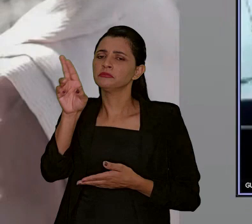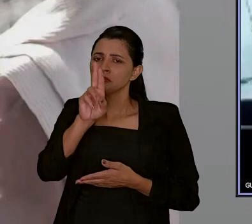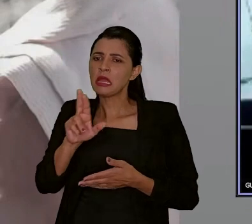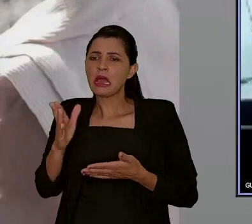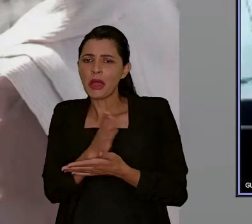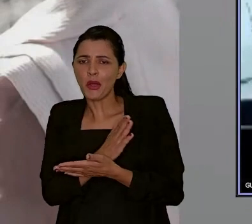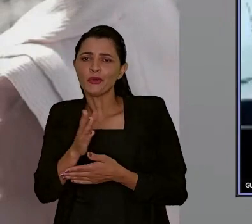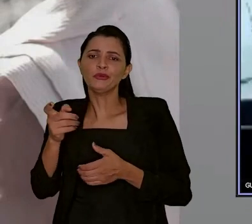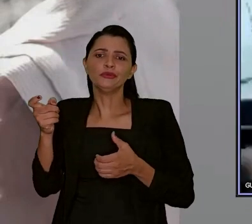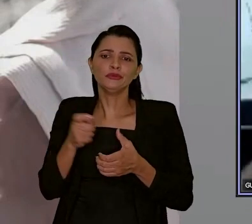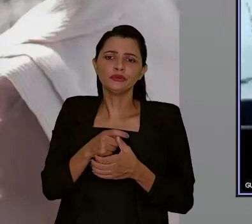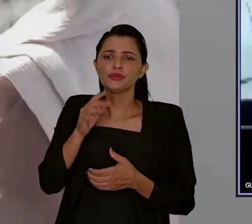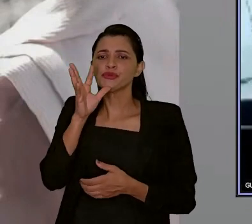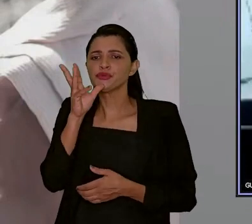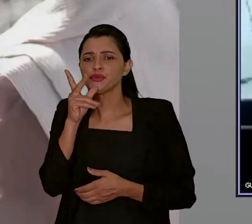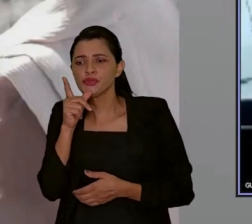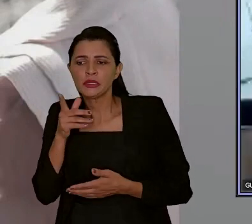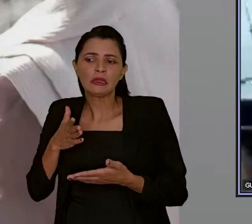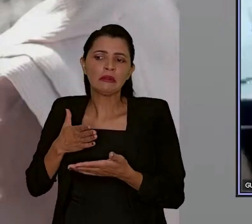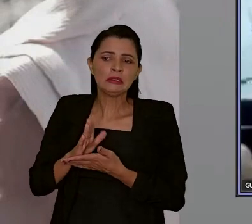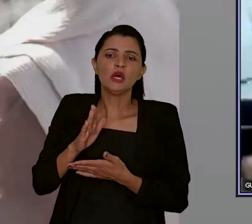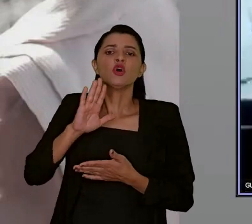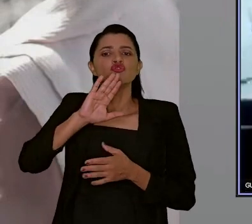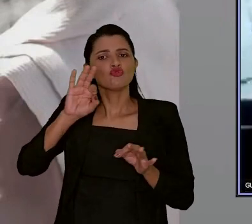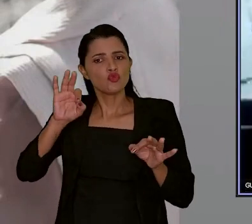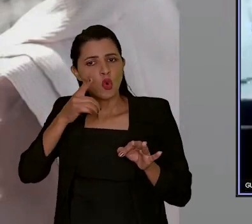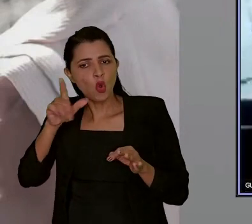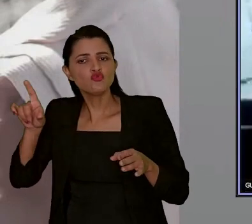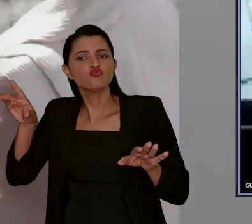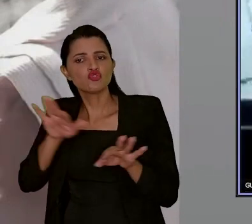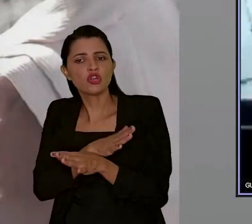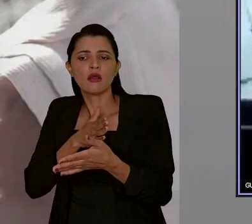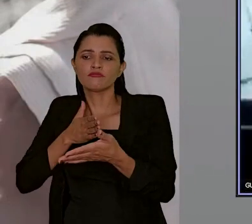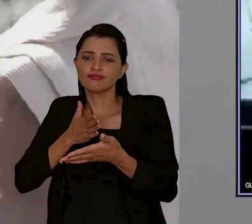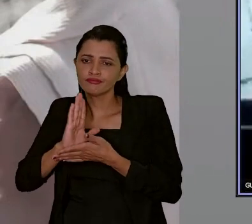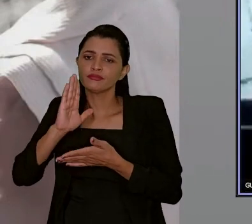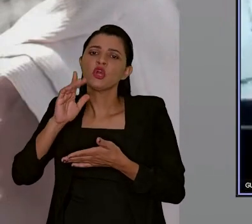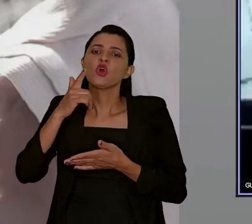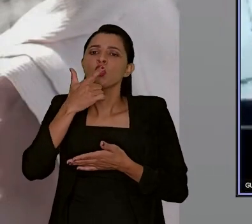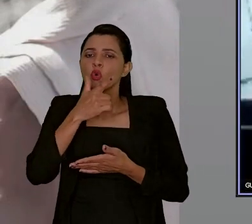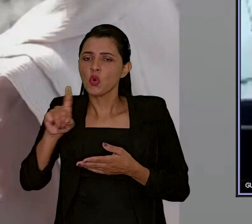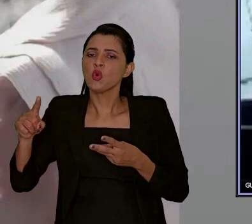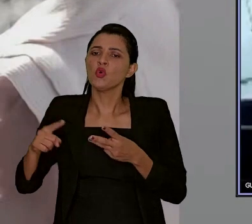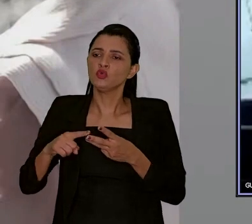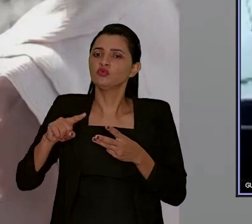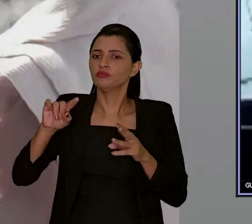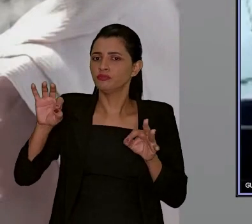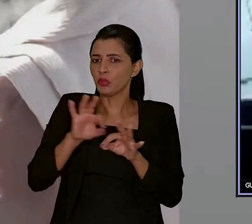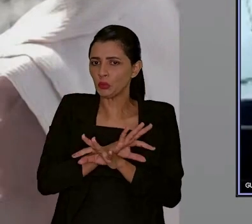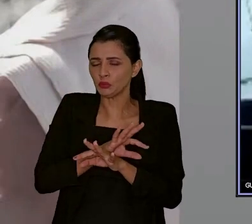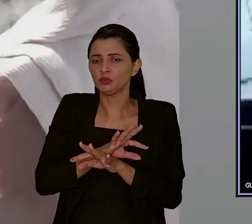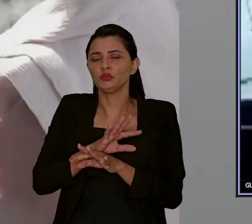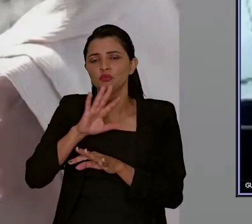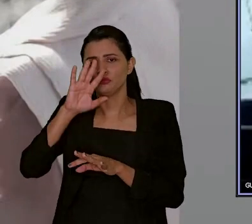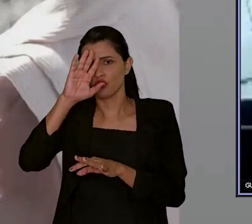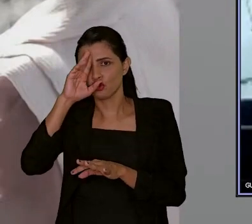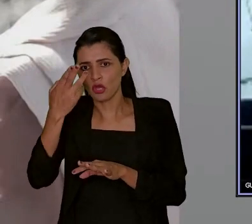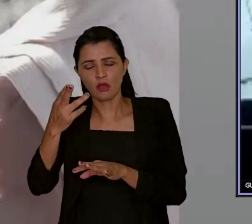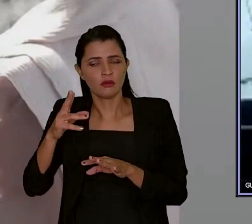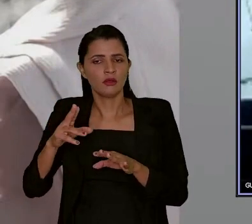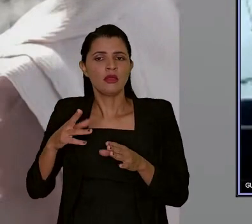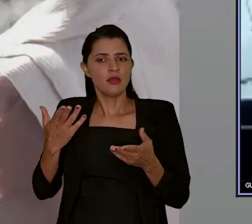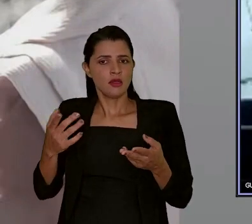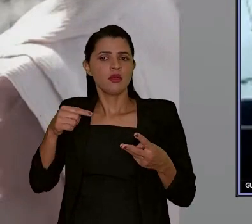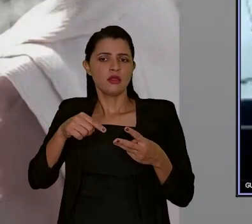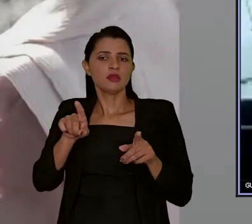homologação, outros já homologados, outros em que já se solucionou a questão. Enfim, então, esse também é um ponto